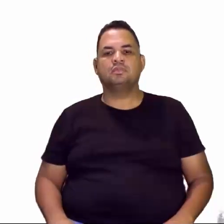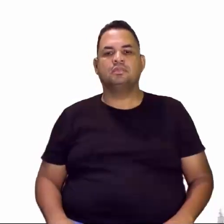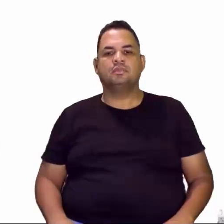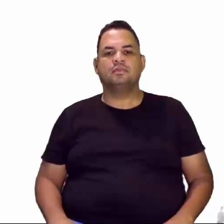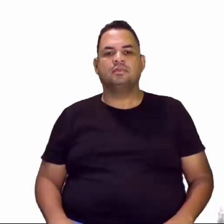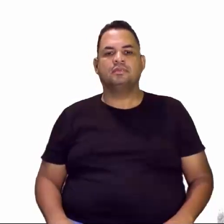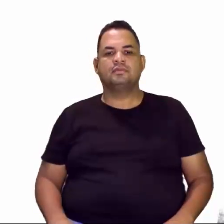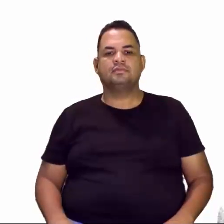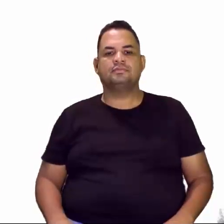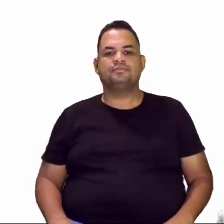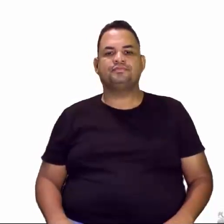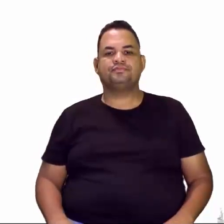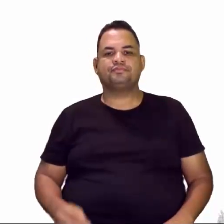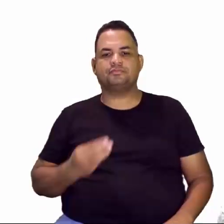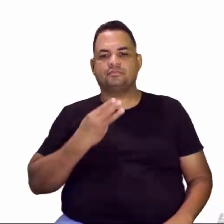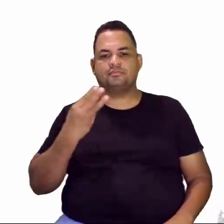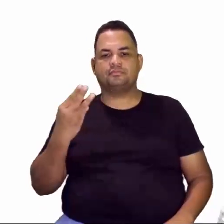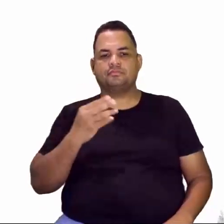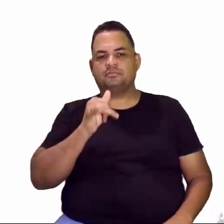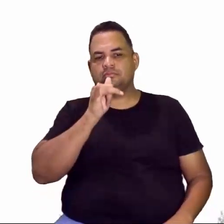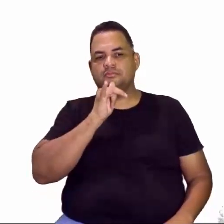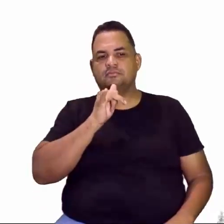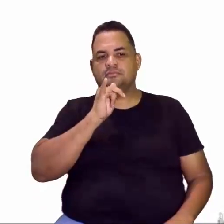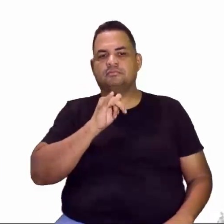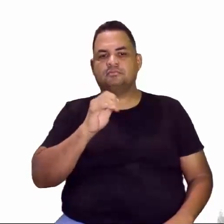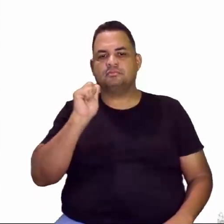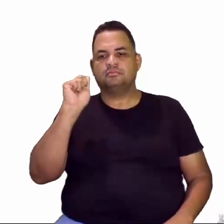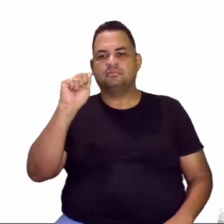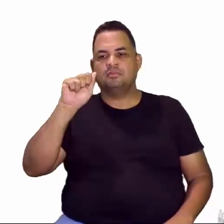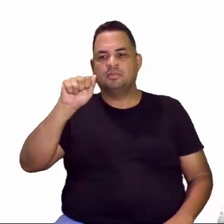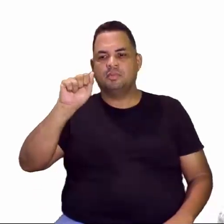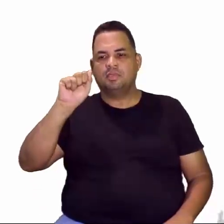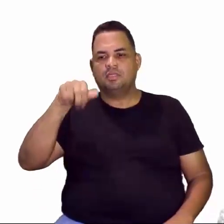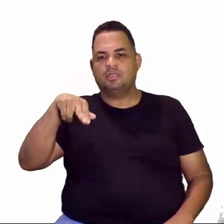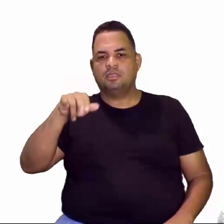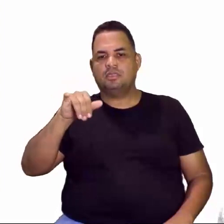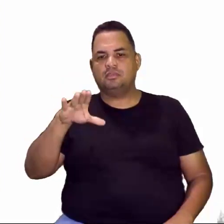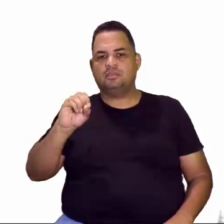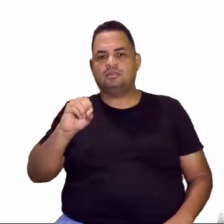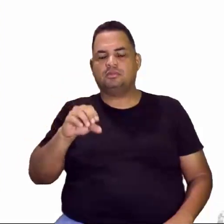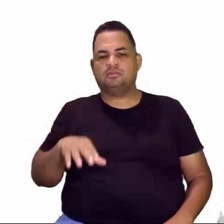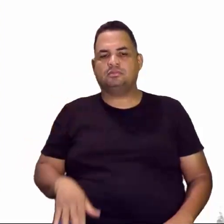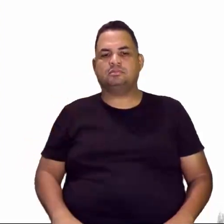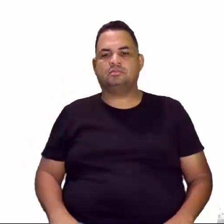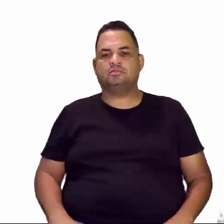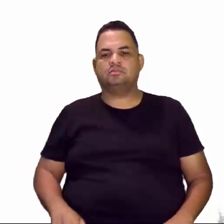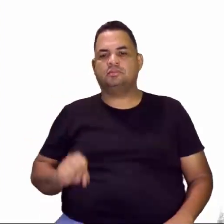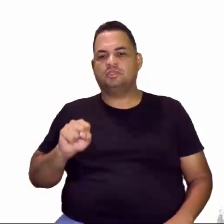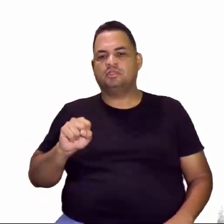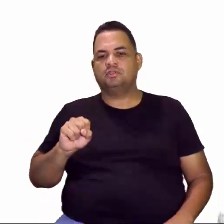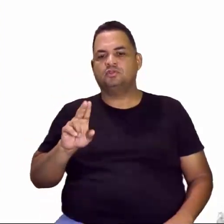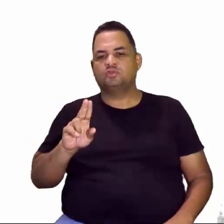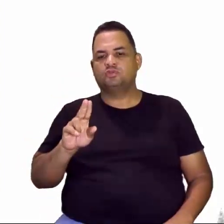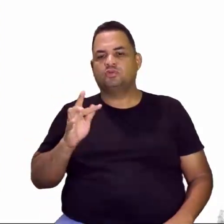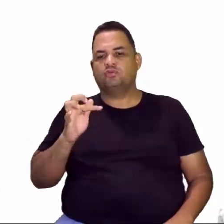ó. Nesse terceiro exemplo, o nosso ânion é o sulfato, galera,